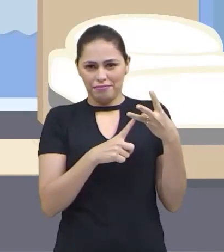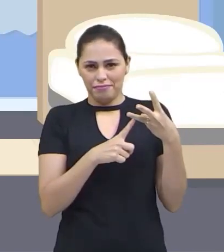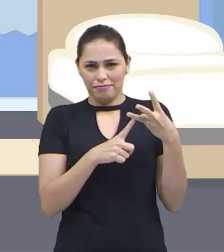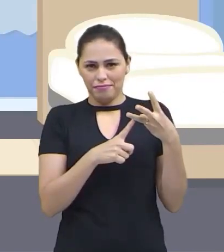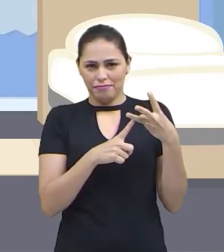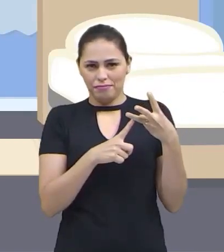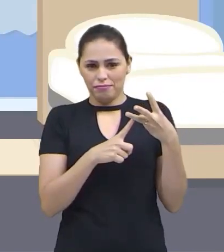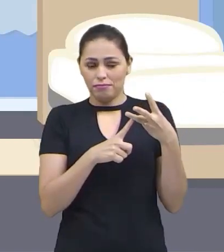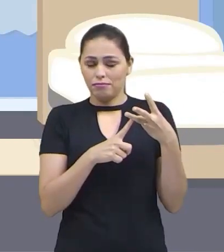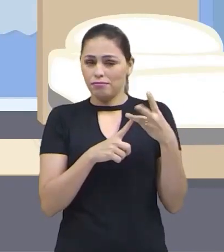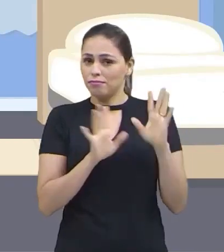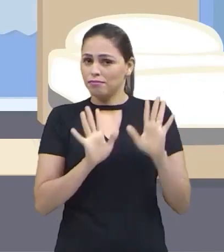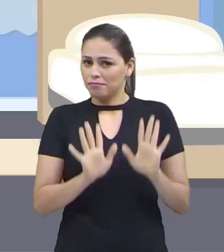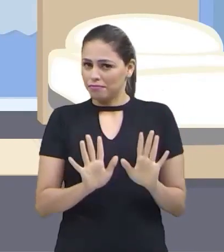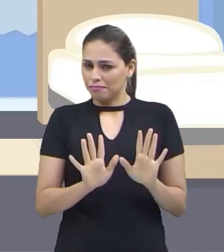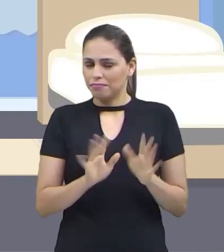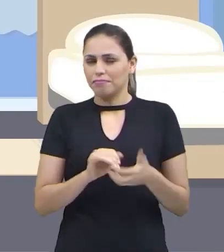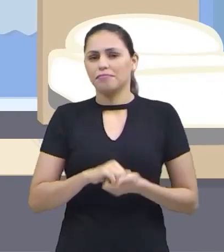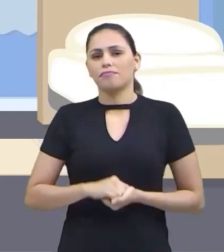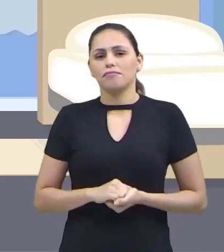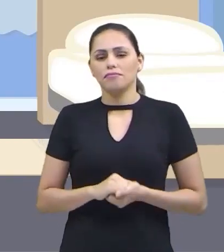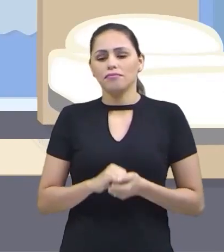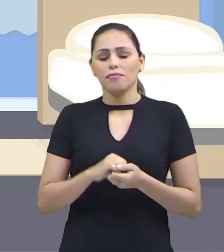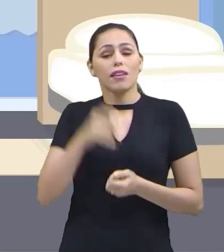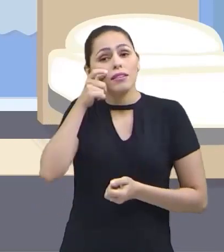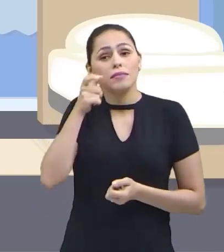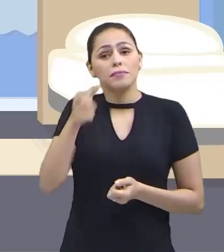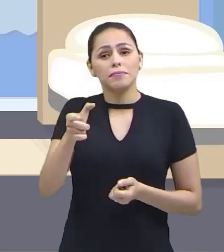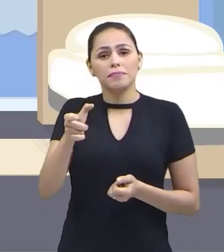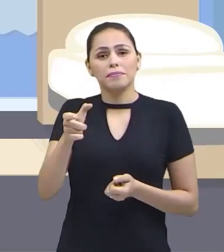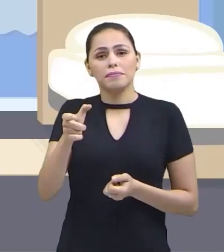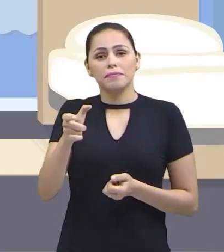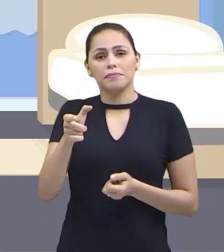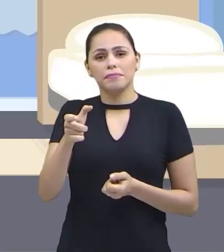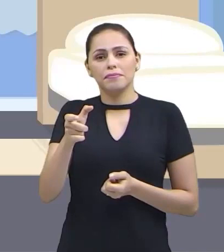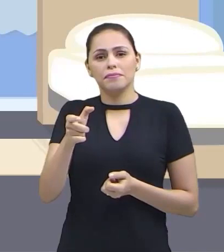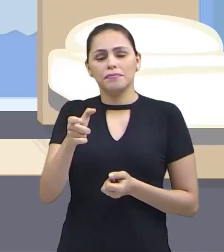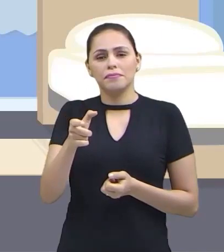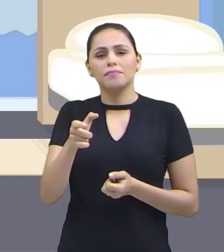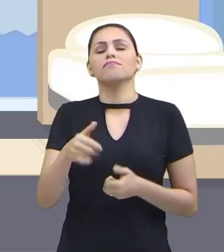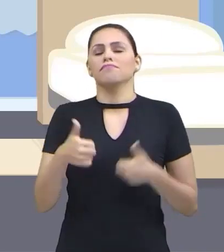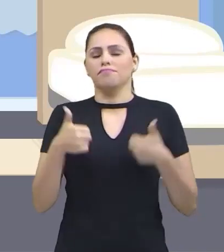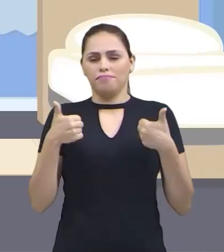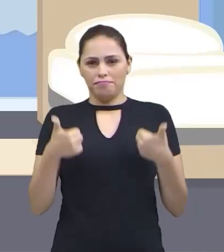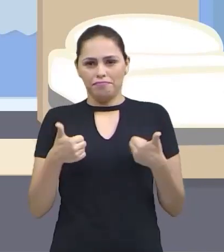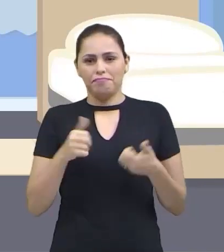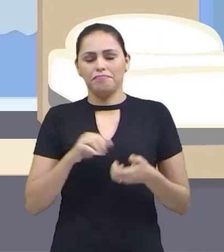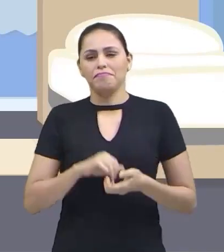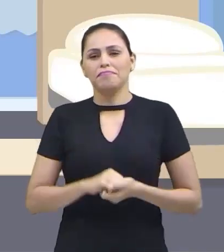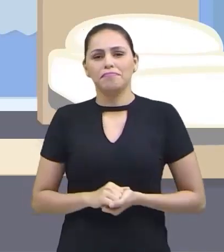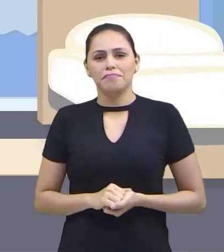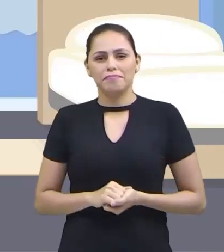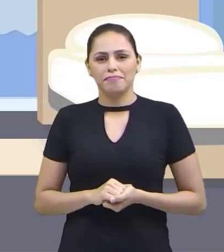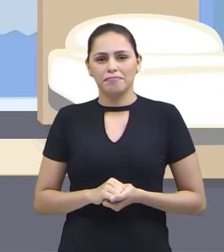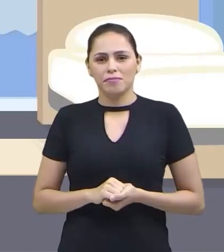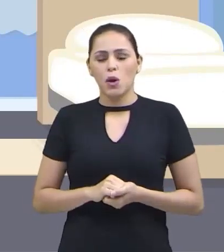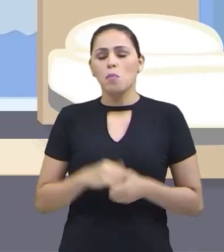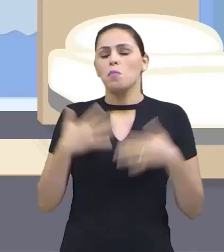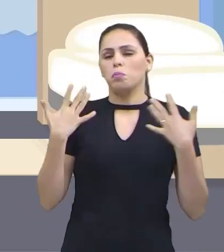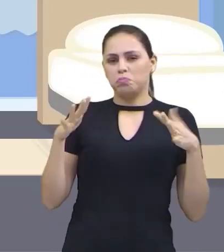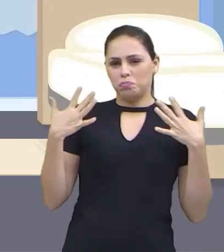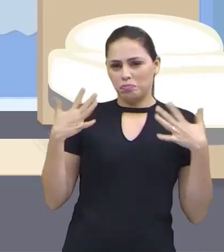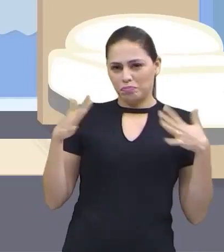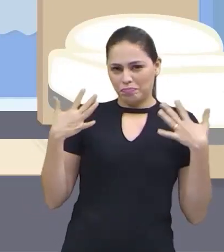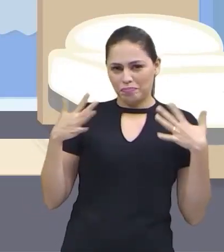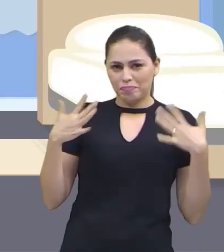Epa, não ouvi ainda, hein? Vamos lá. Atenção. Ah, agora eu ouvi. Boa, Davi. Boa,